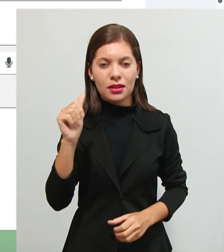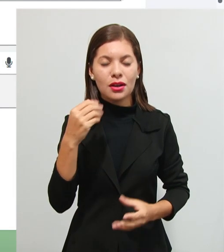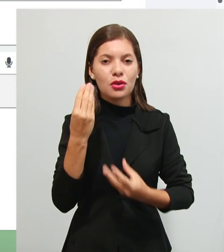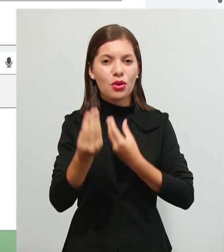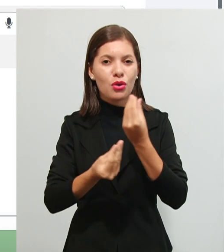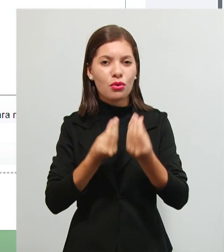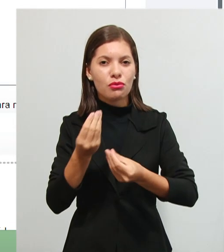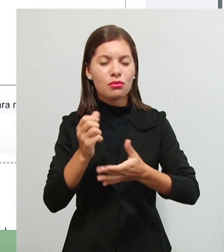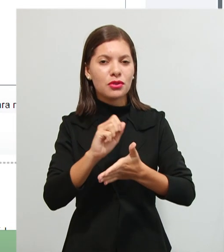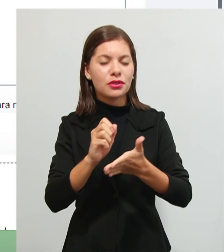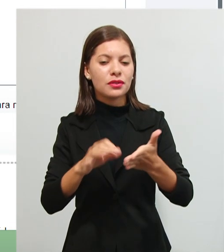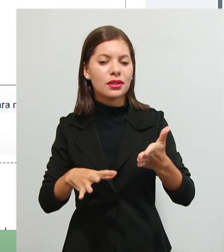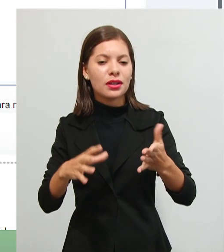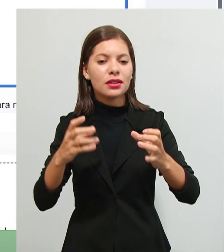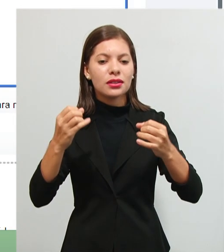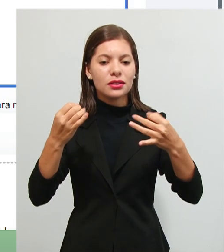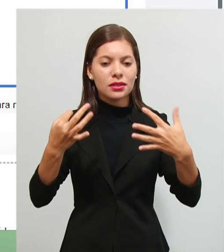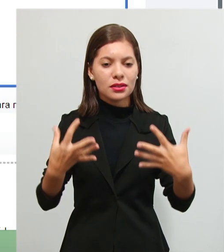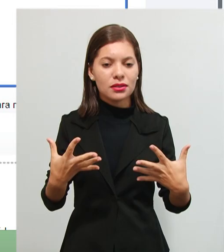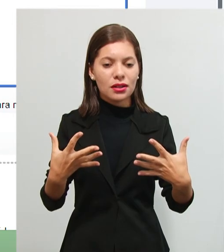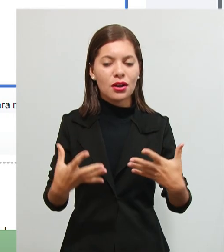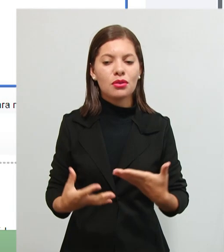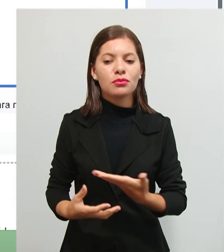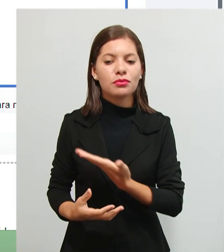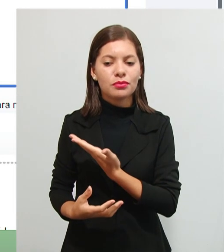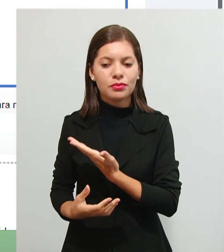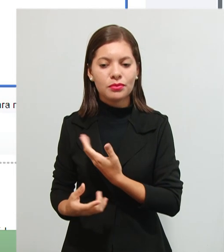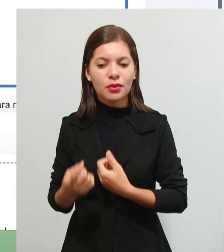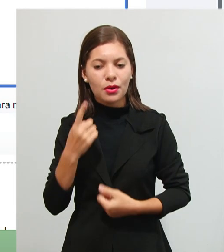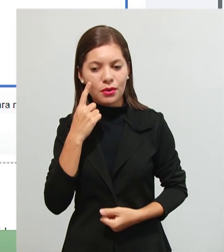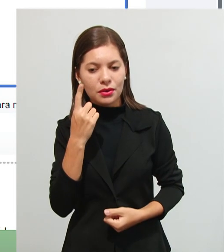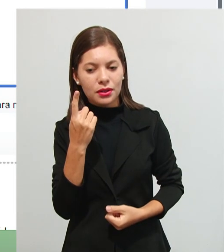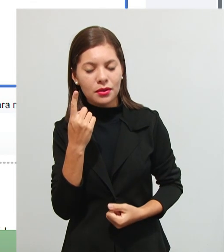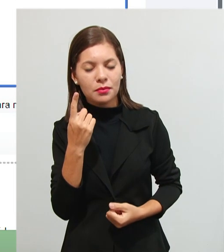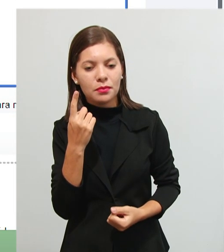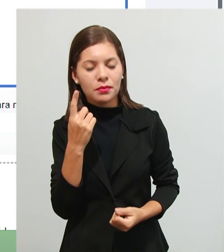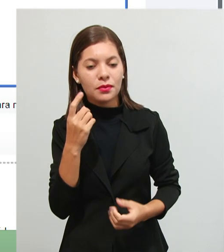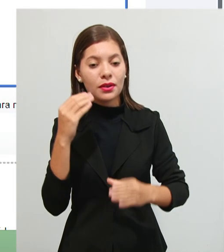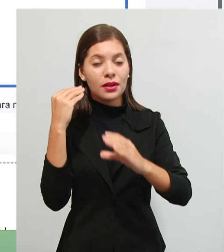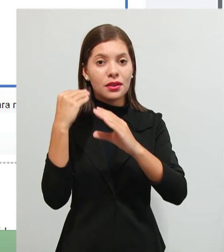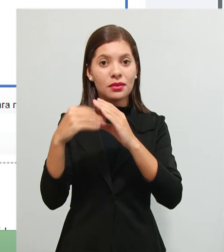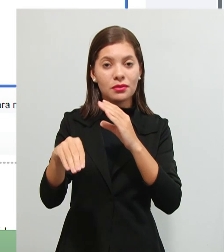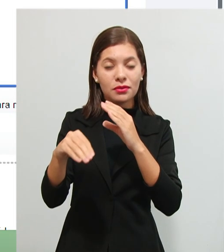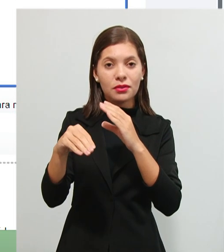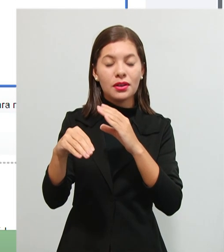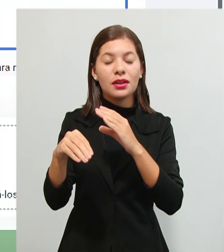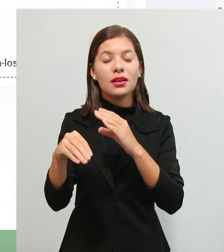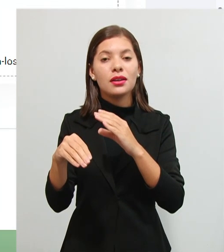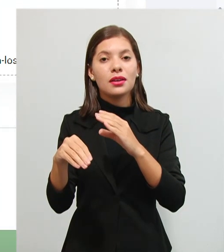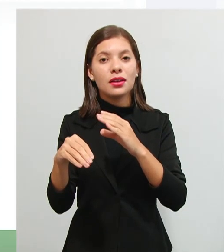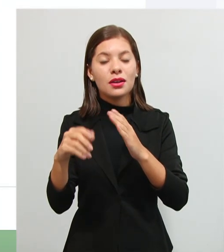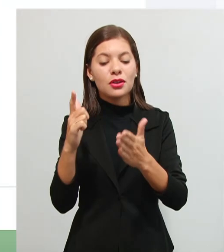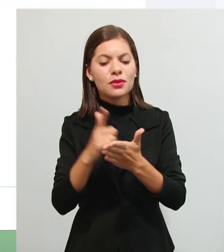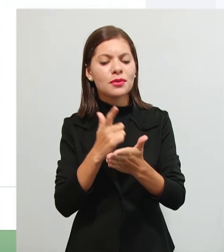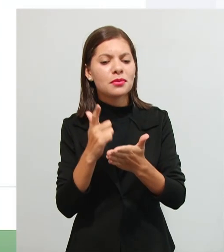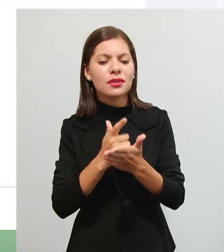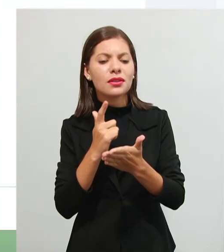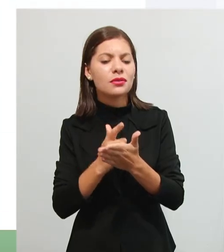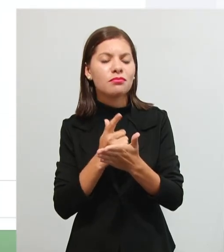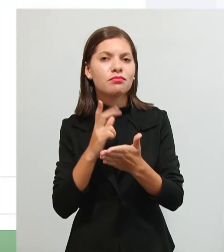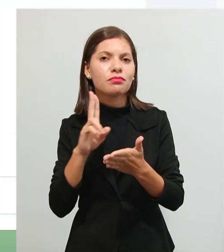a descrição da atividade. Envie uma resenha sobre o livro tal. Faz as